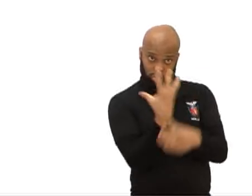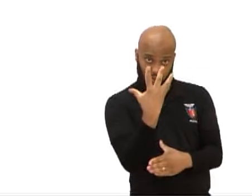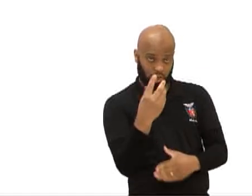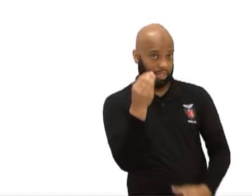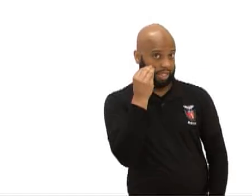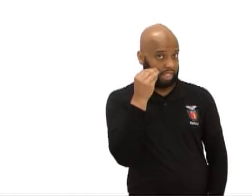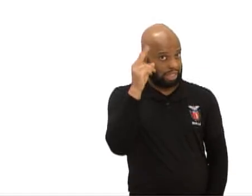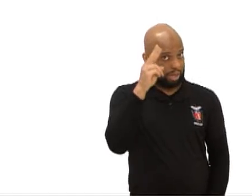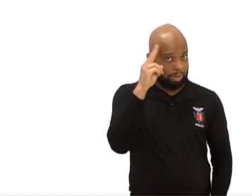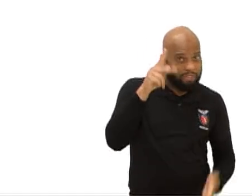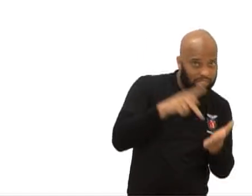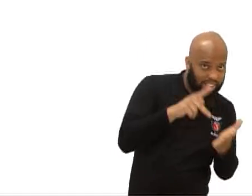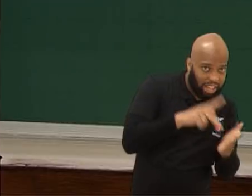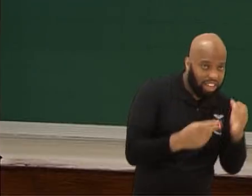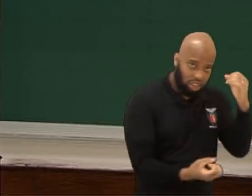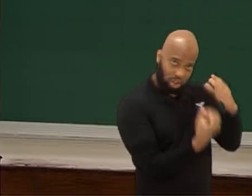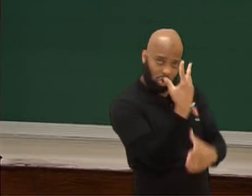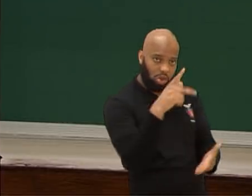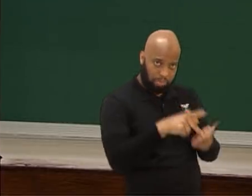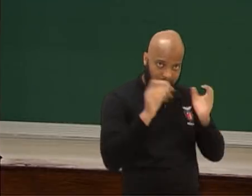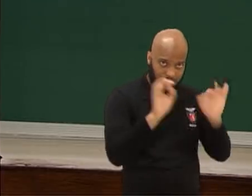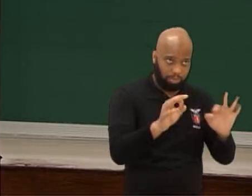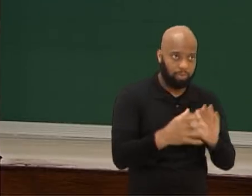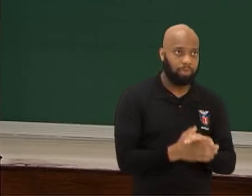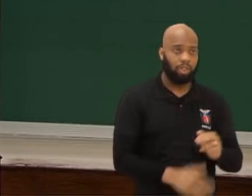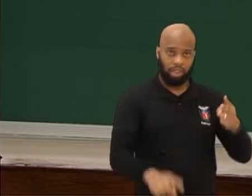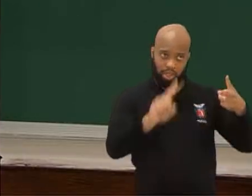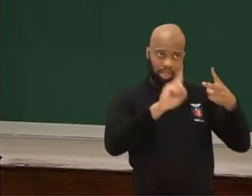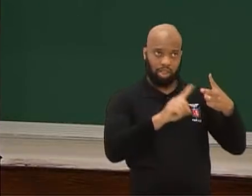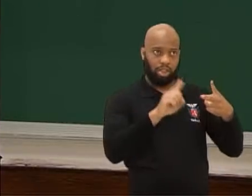se lembrar se foram produzidas essas coletâneas.